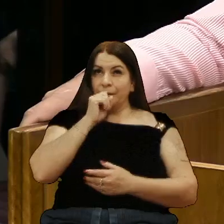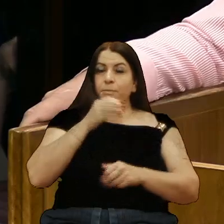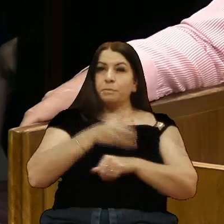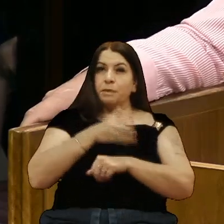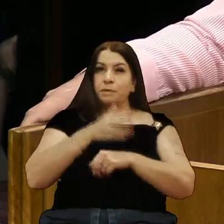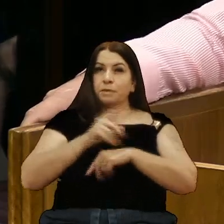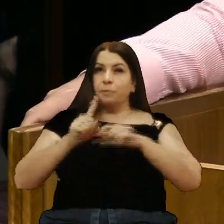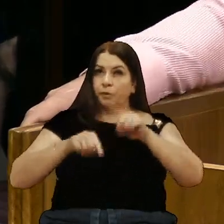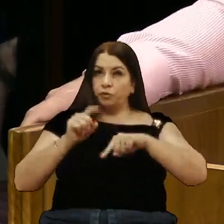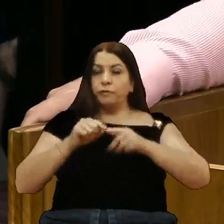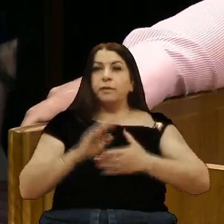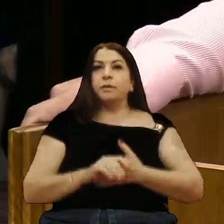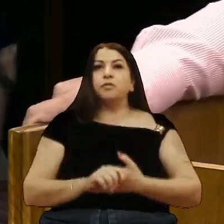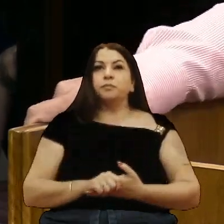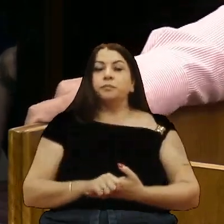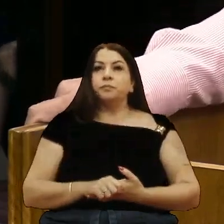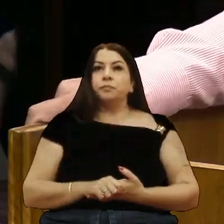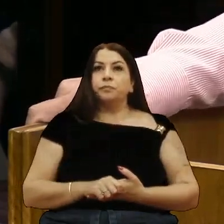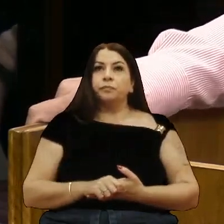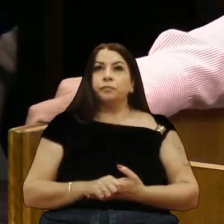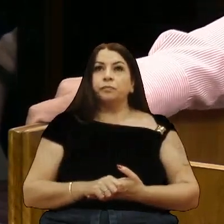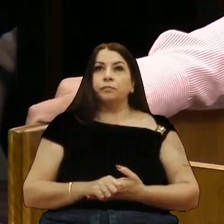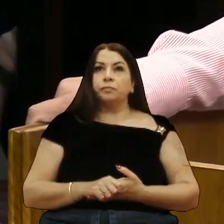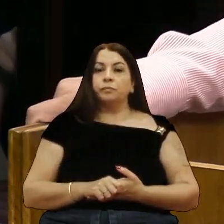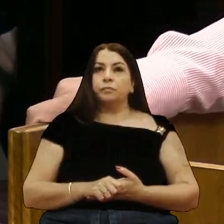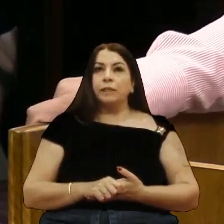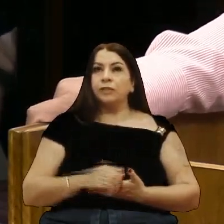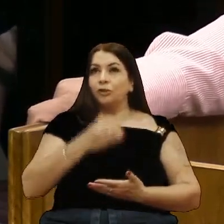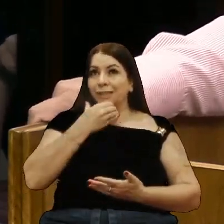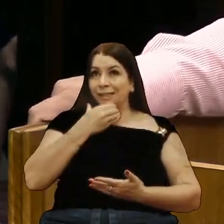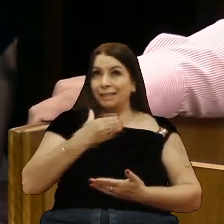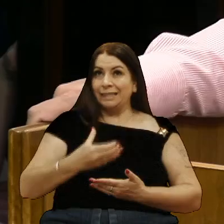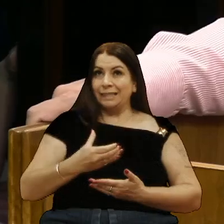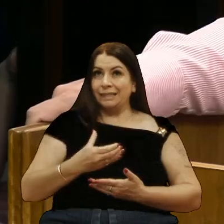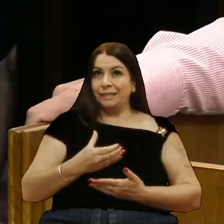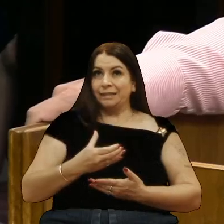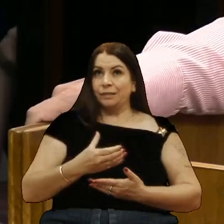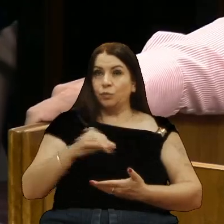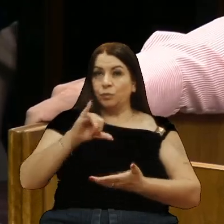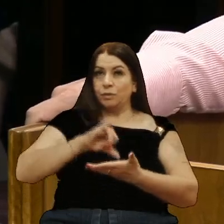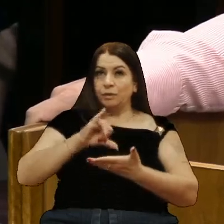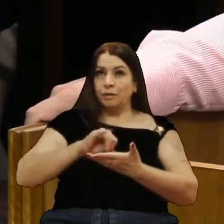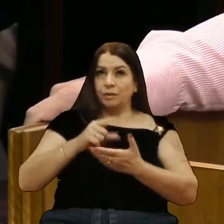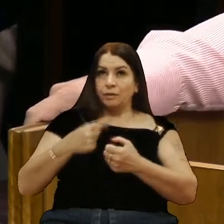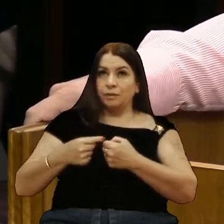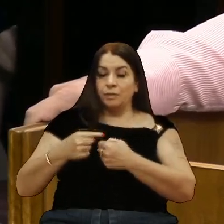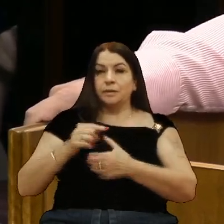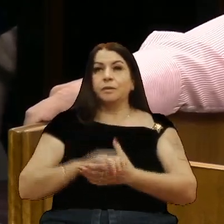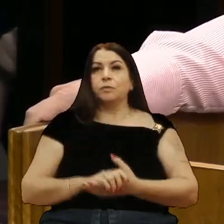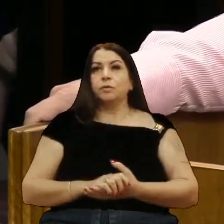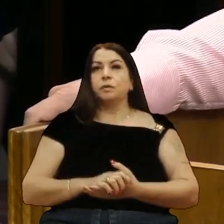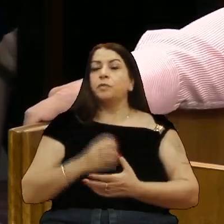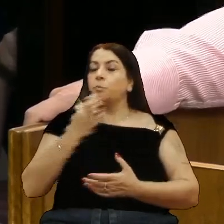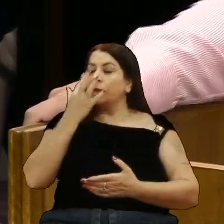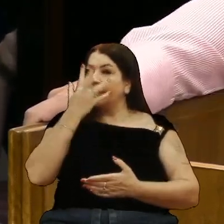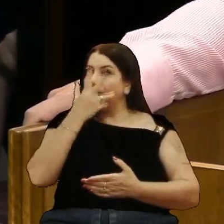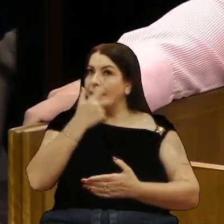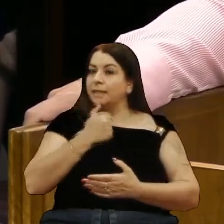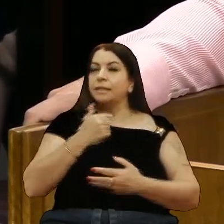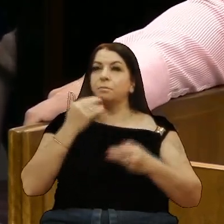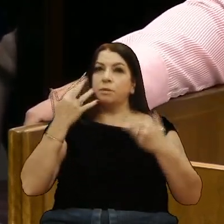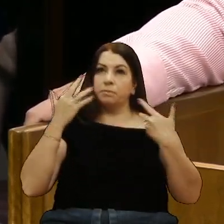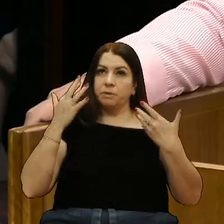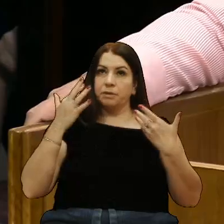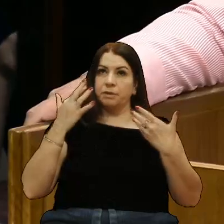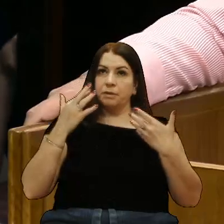uma atividade de Natal no centro da nossa cidade, que foi muito bonito. Aqui, parabenizar